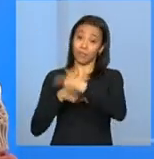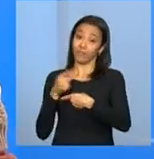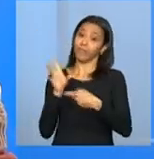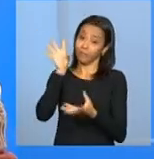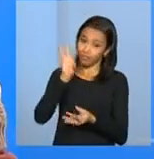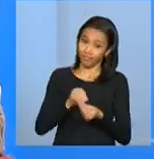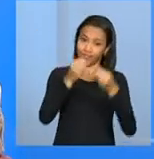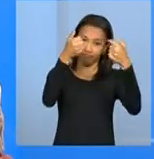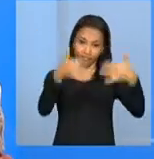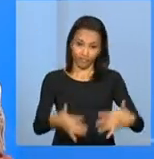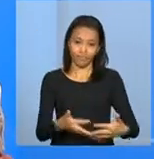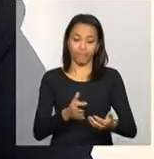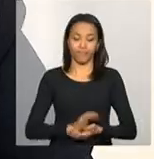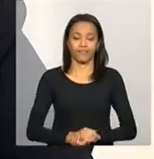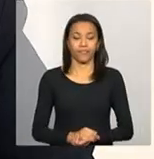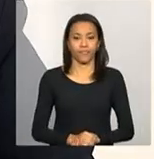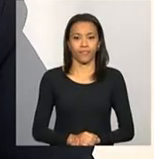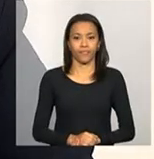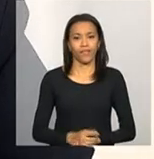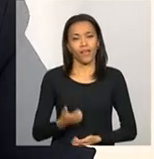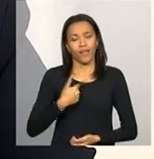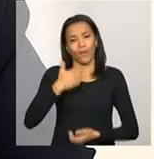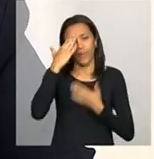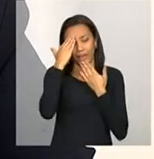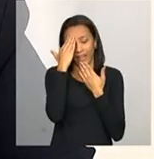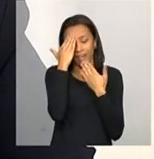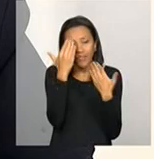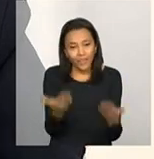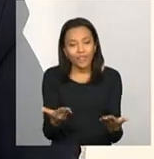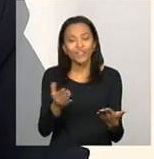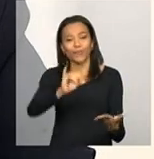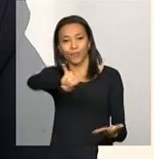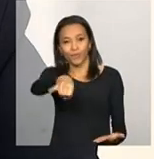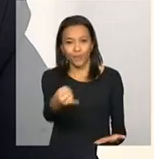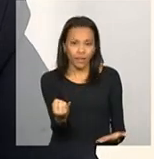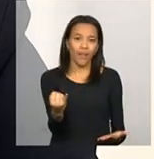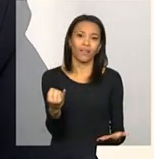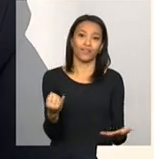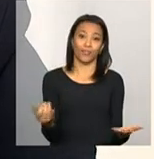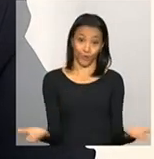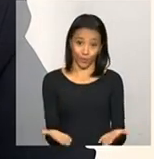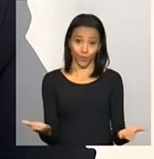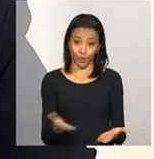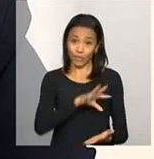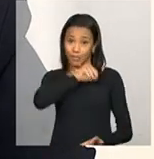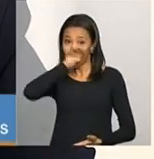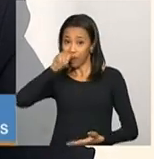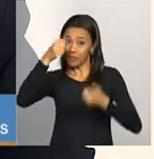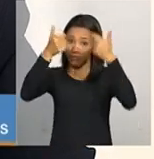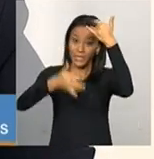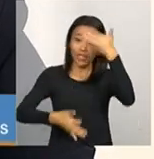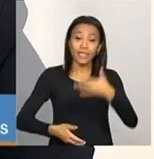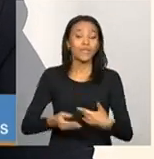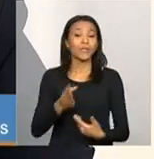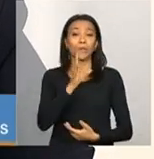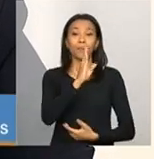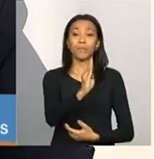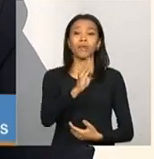Nilva. Ok. Eu agradeço muito a oportunidade, né, de estar falando aqui sobre o BPC Trabalho.